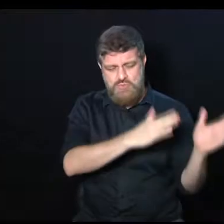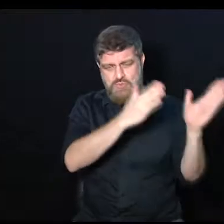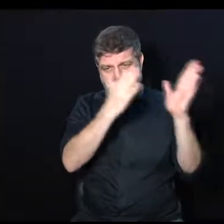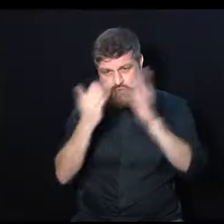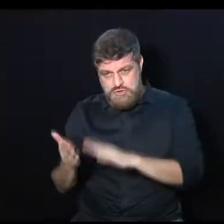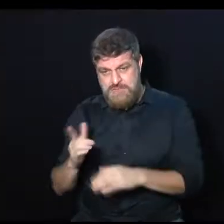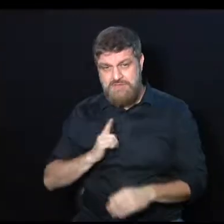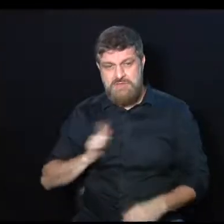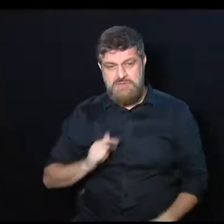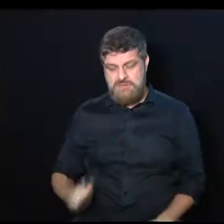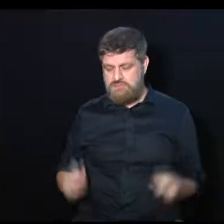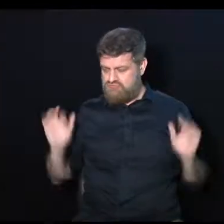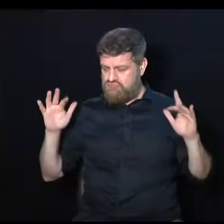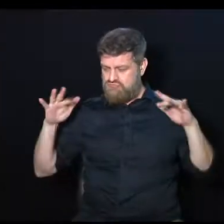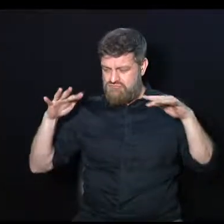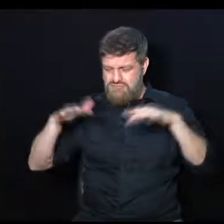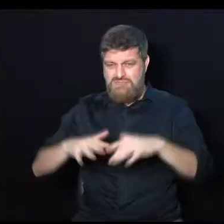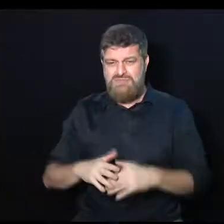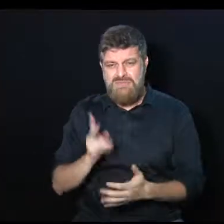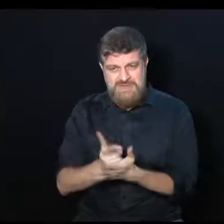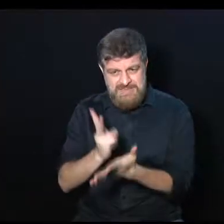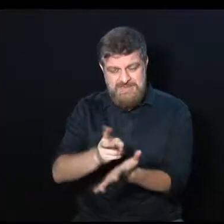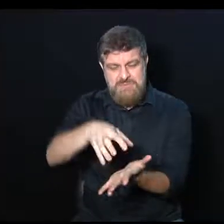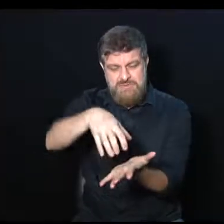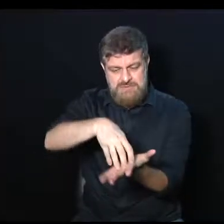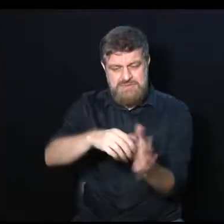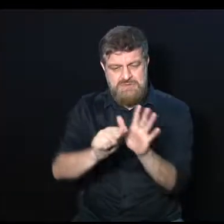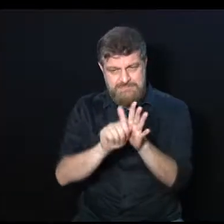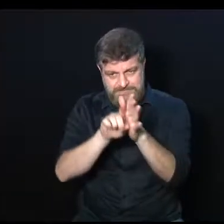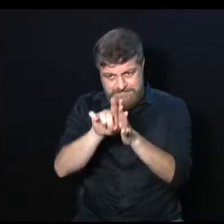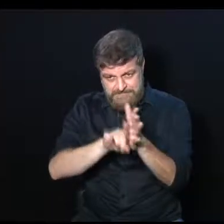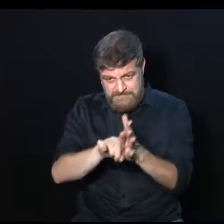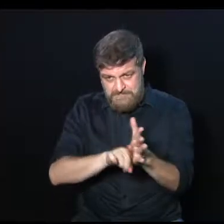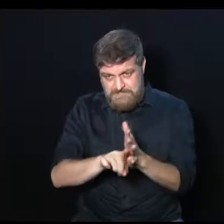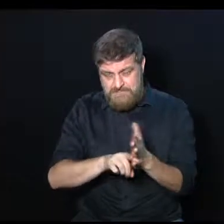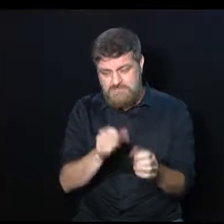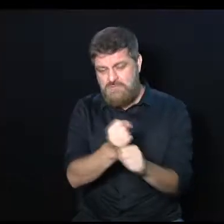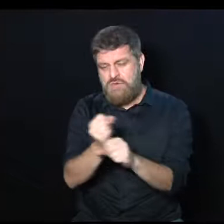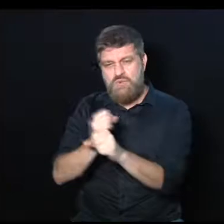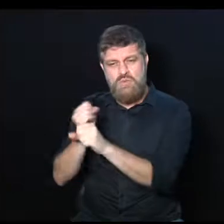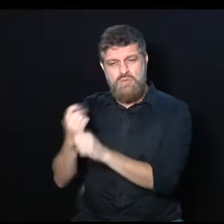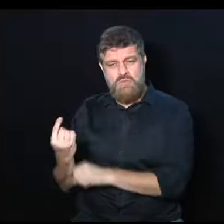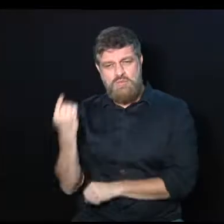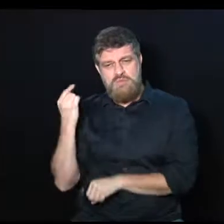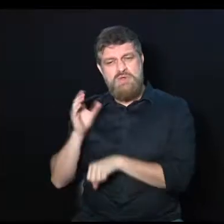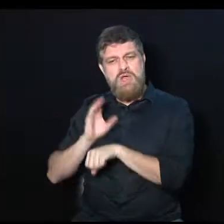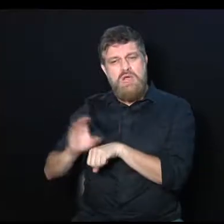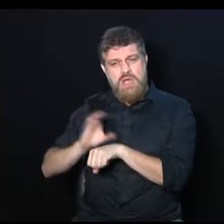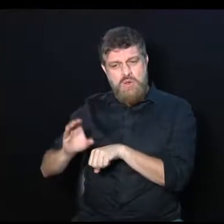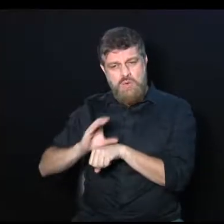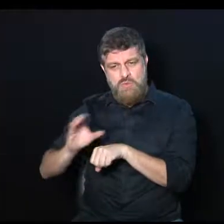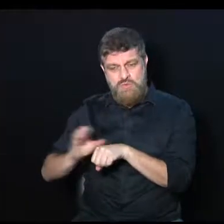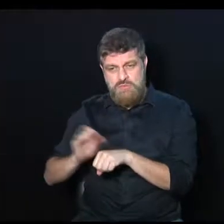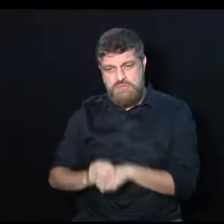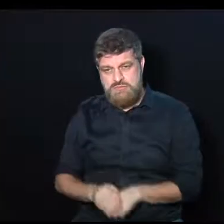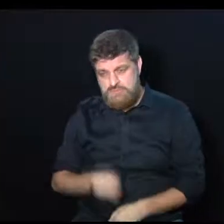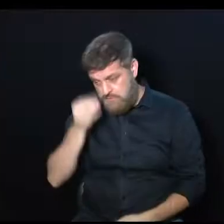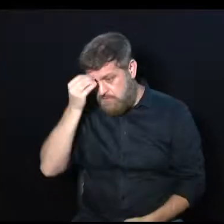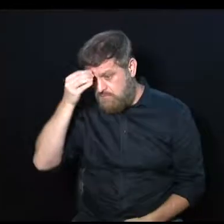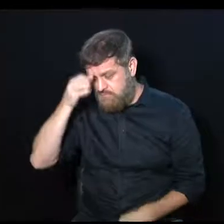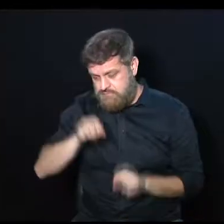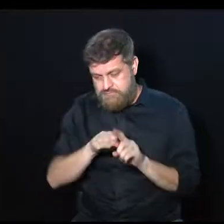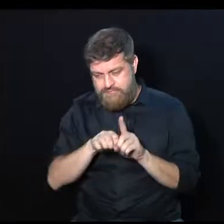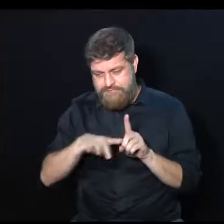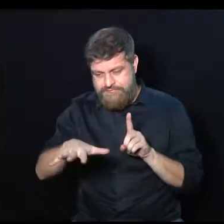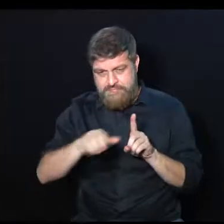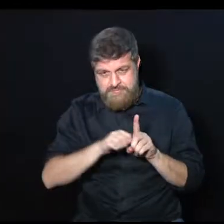anual. A gente faz isso desde que o centro existe e, alguns anos atrás, ele virou um curso de difusão científica da